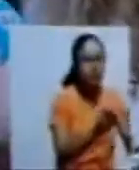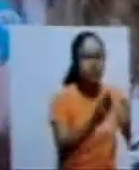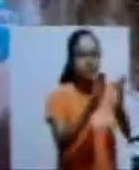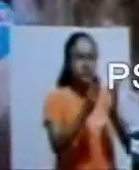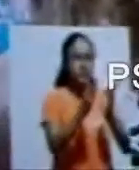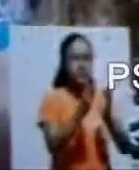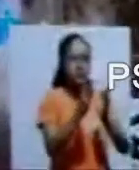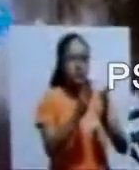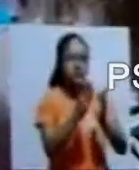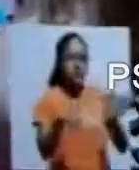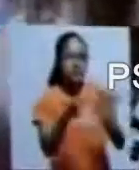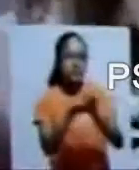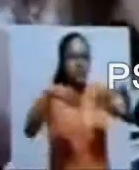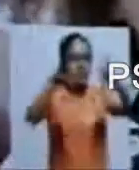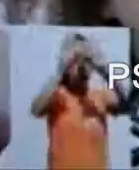para o alto.